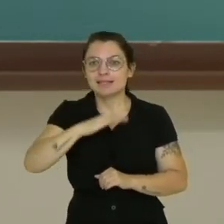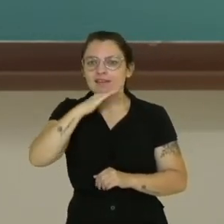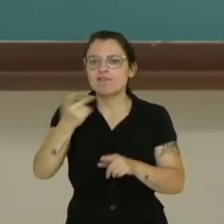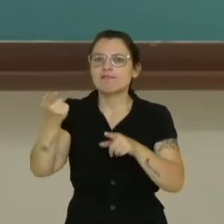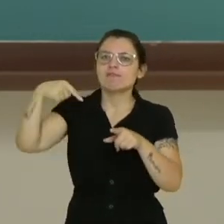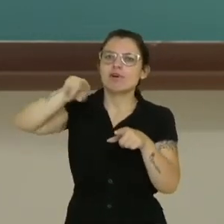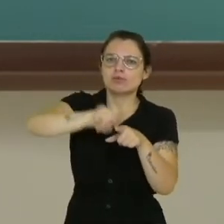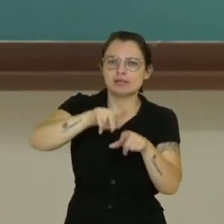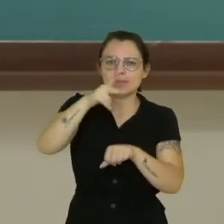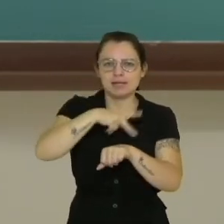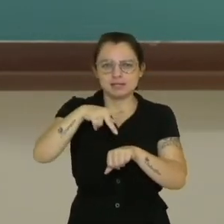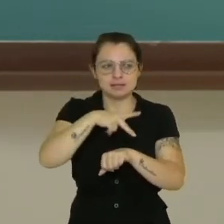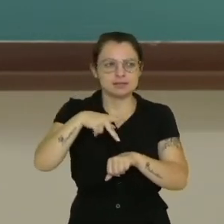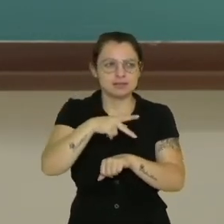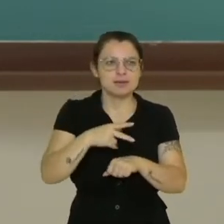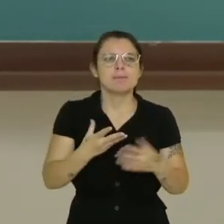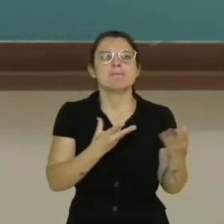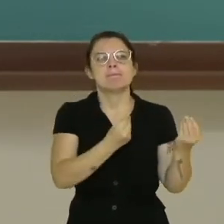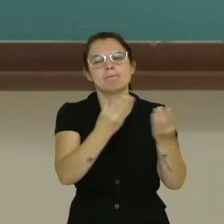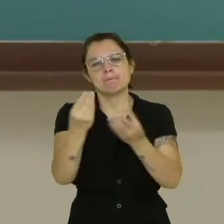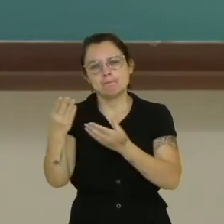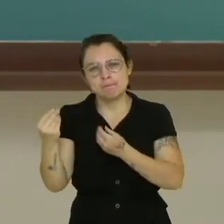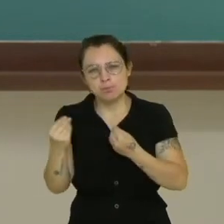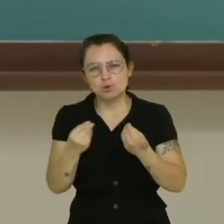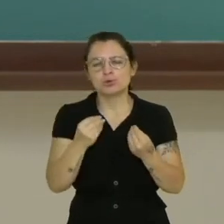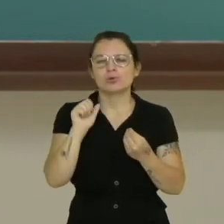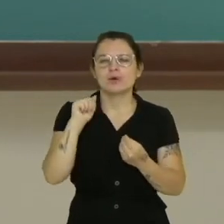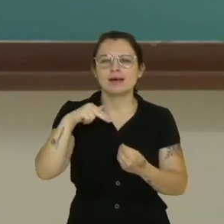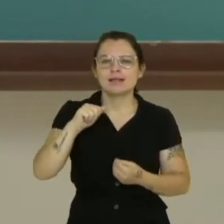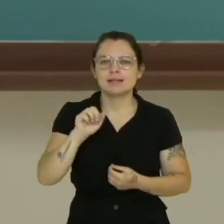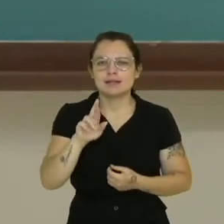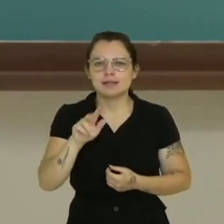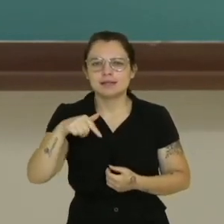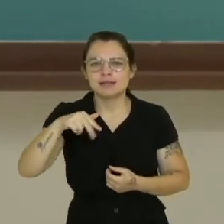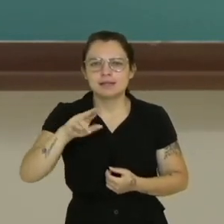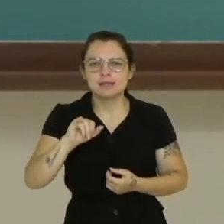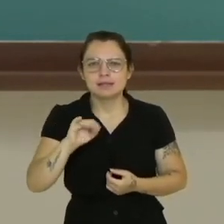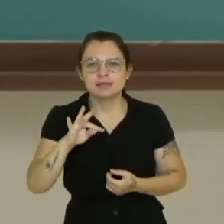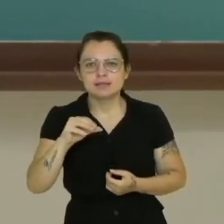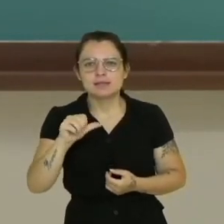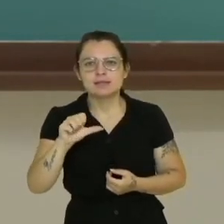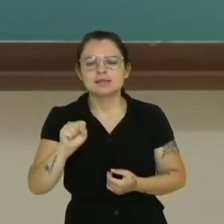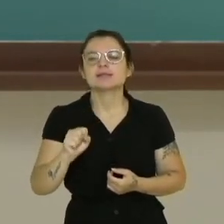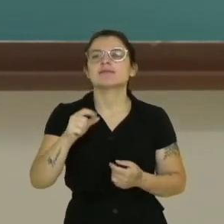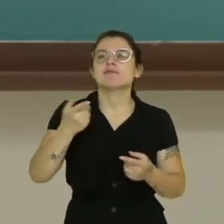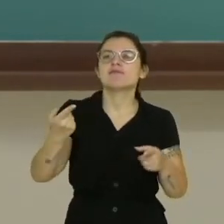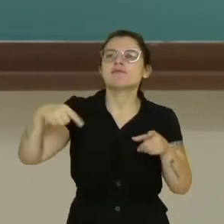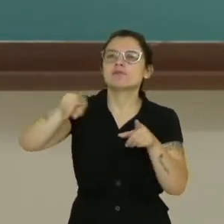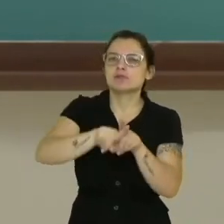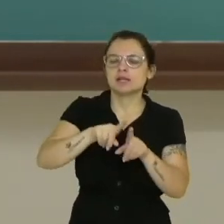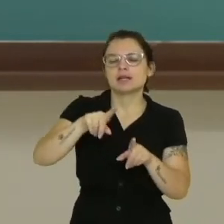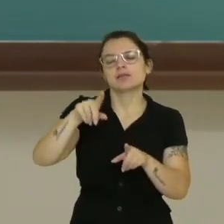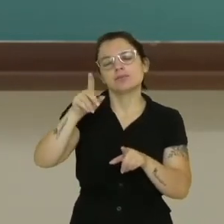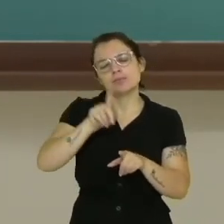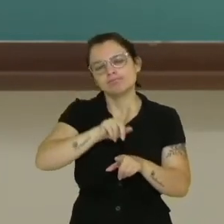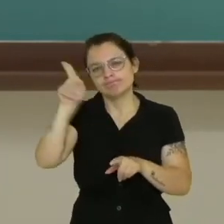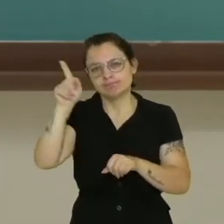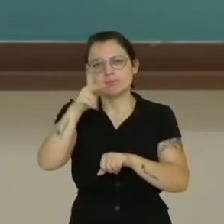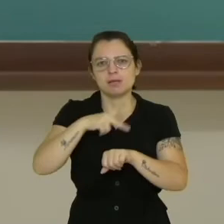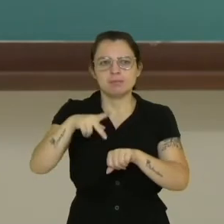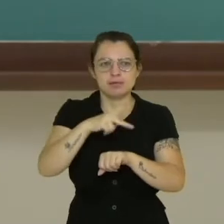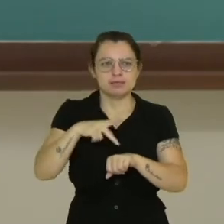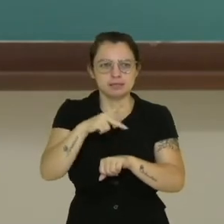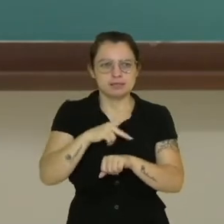país de origem. Muitos anarquistas e trabalhadores imigrantes acabaram sendo deportados de volta para o seu país